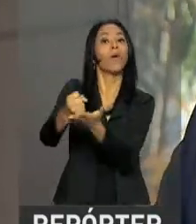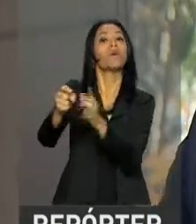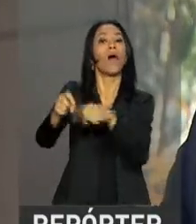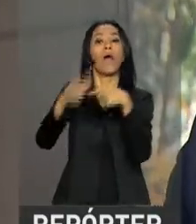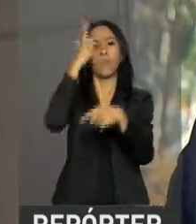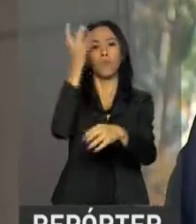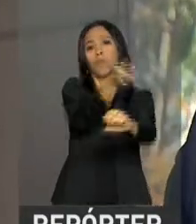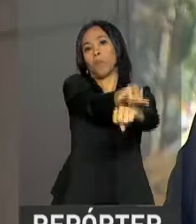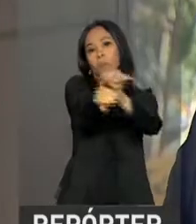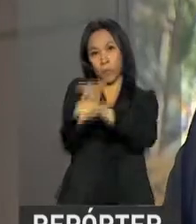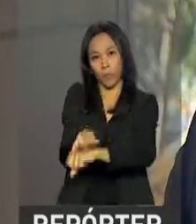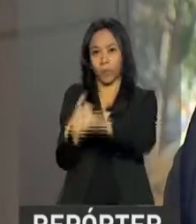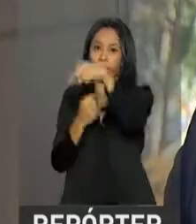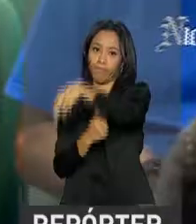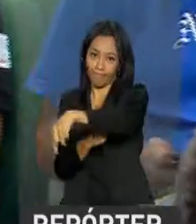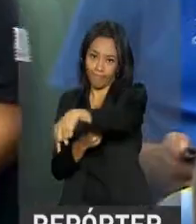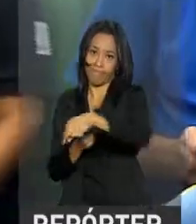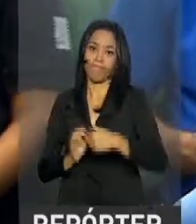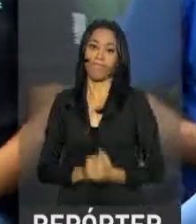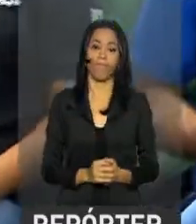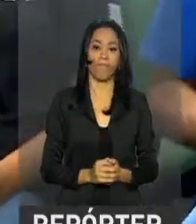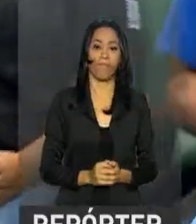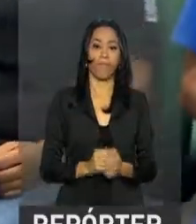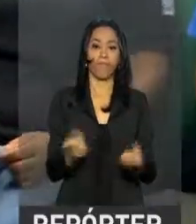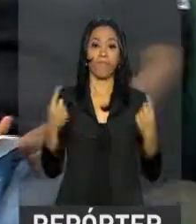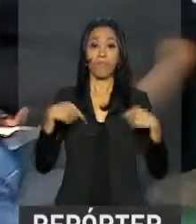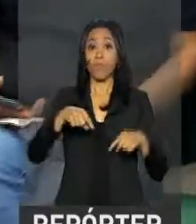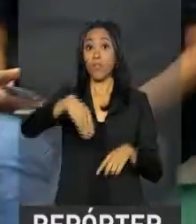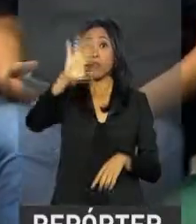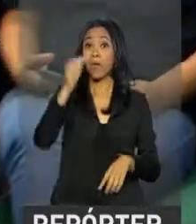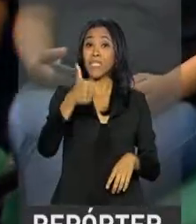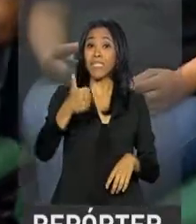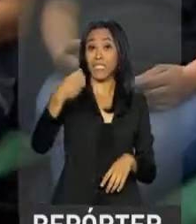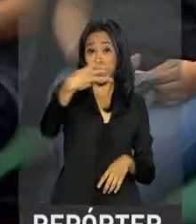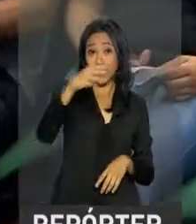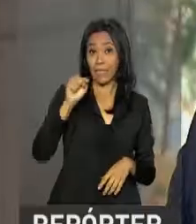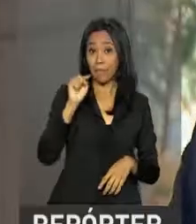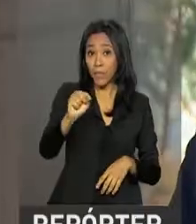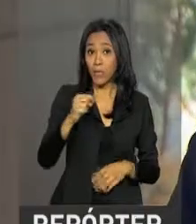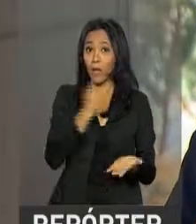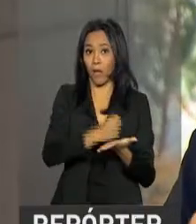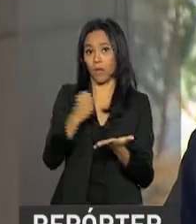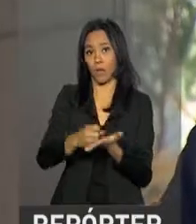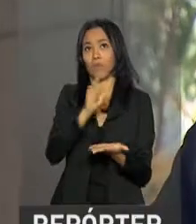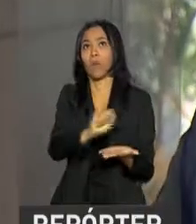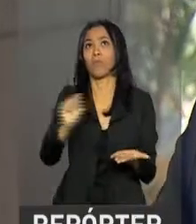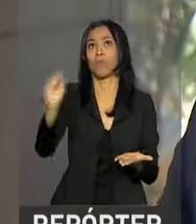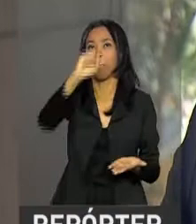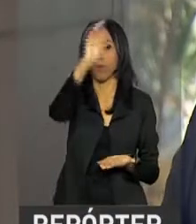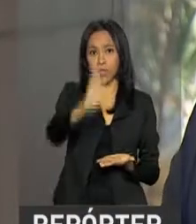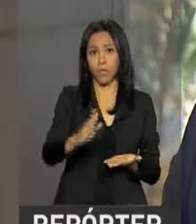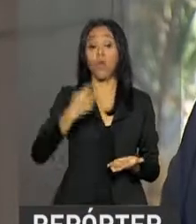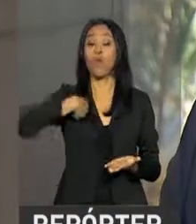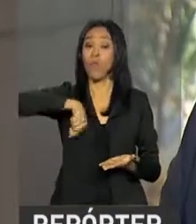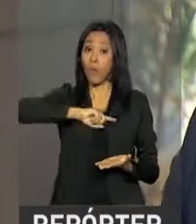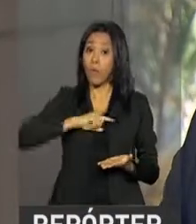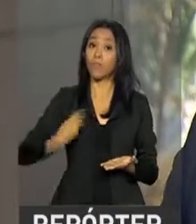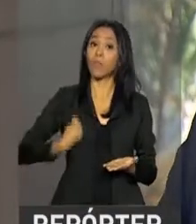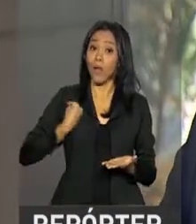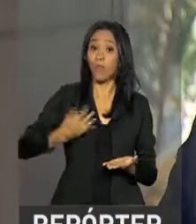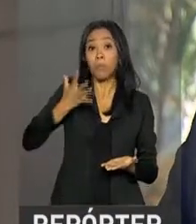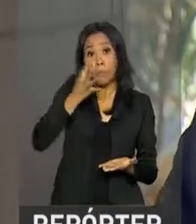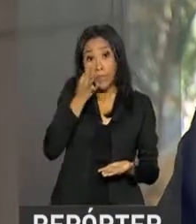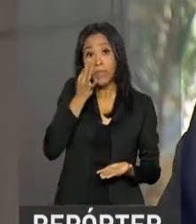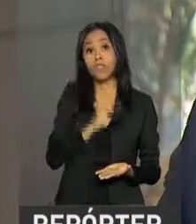antecipadamente agendados são mais de 13 mil cartórios em todo o país nós estamos em todos os municípios em